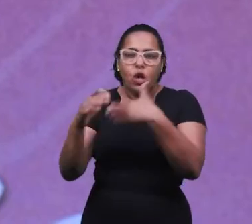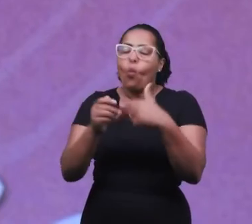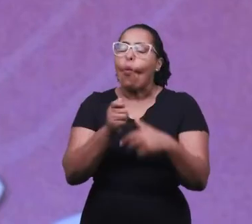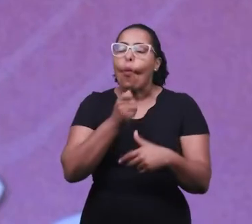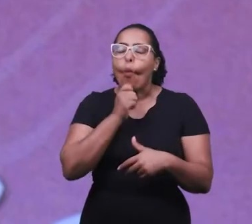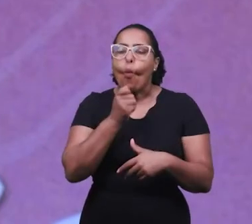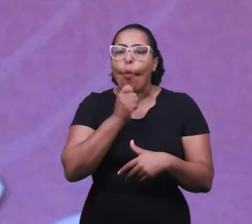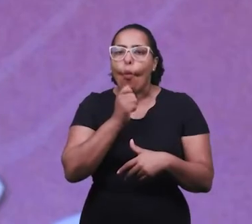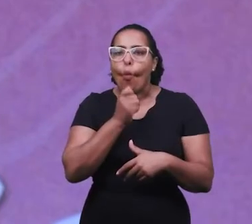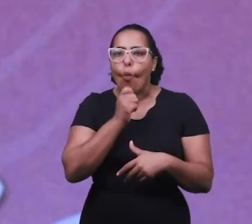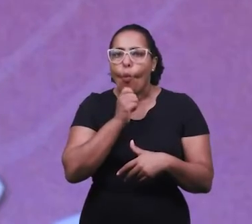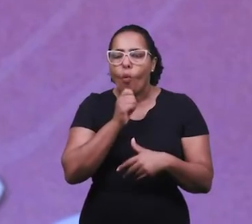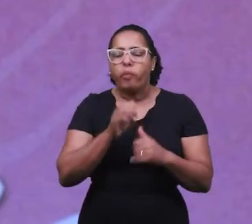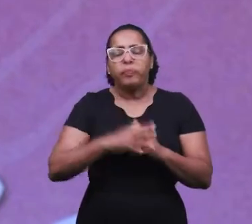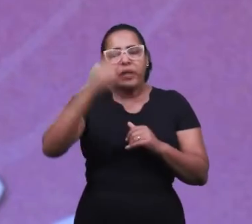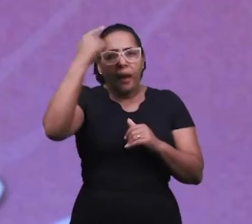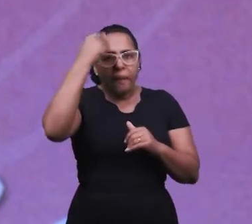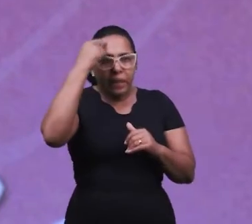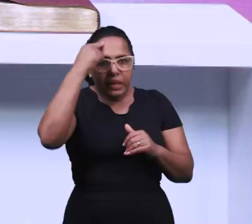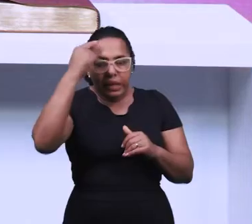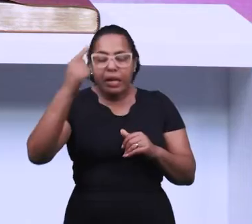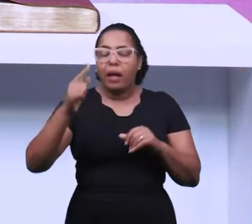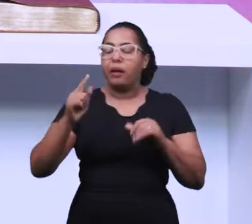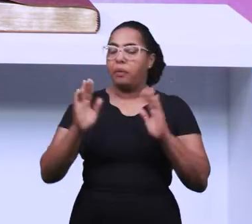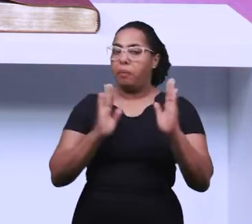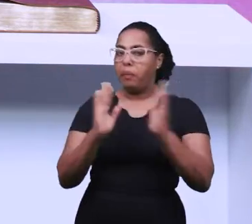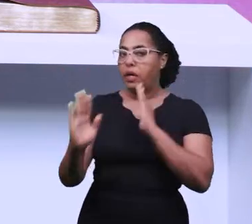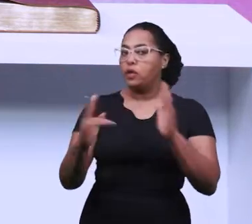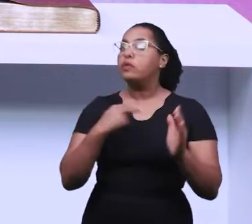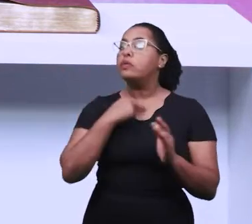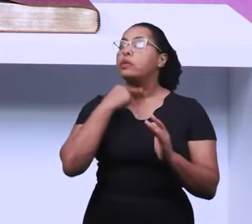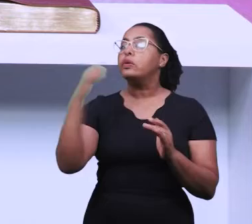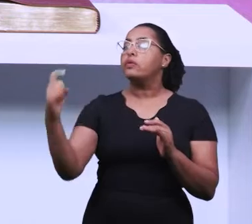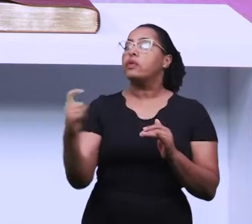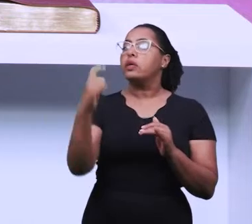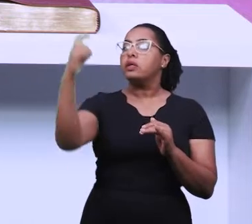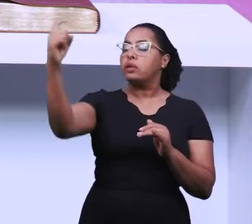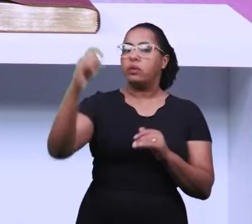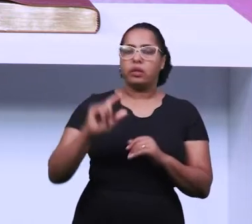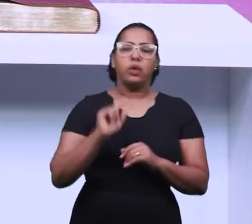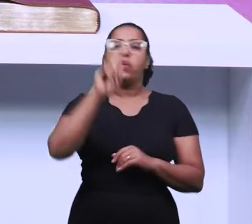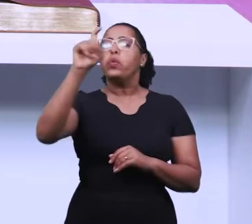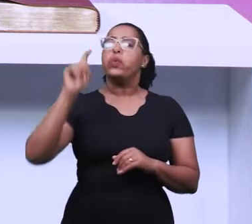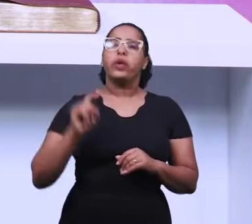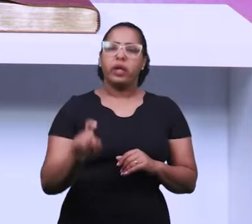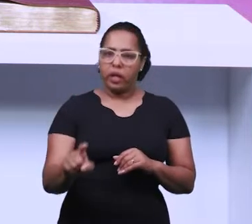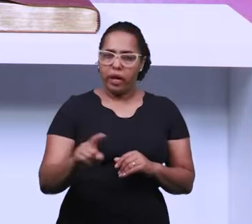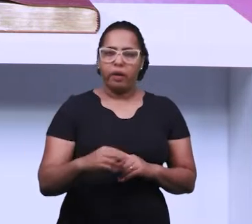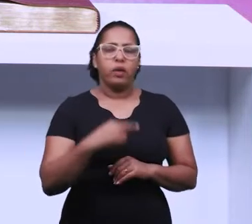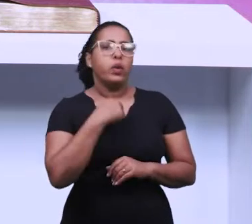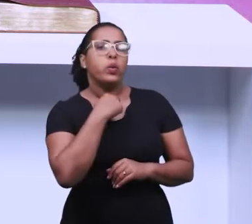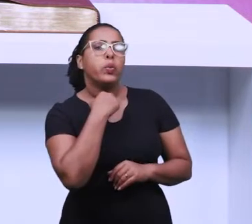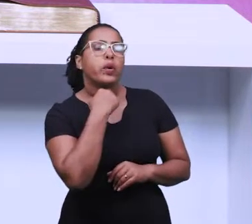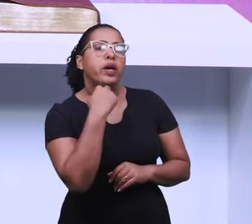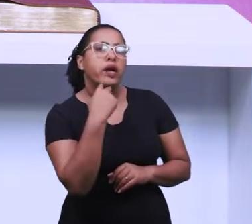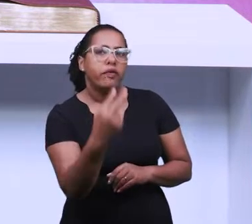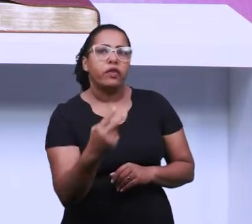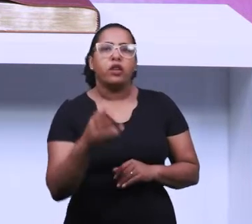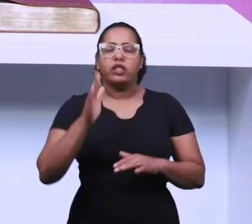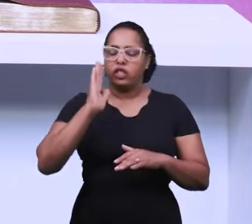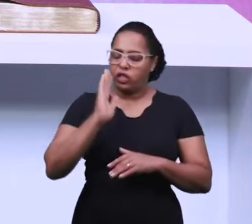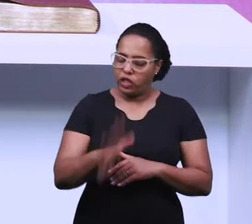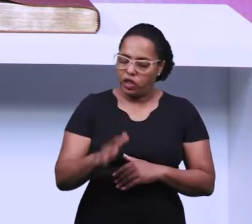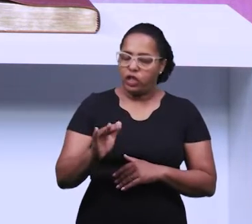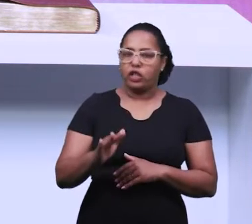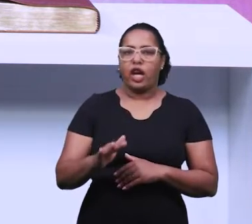ok? Então, vamos pensar em relação à voz adulta. O que de fato é a voz adulta? É uma voz que já